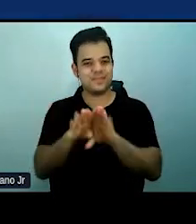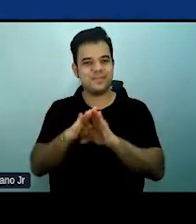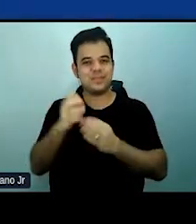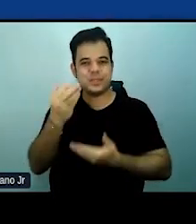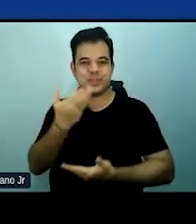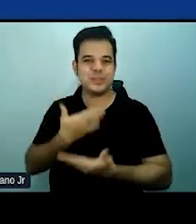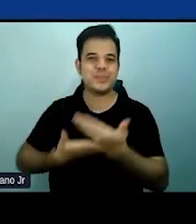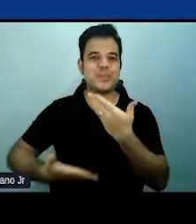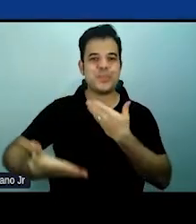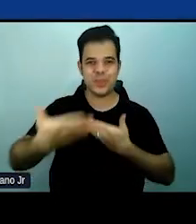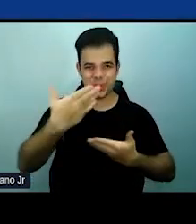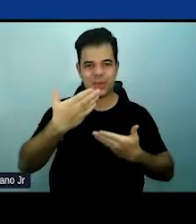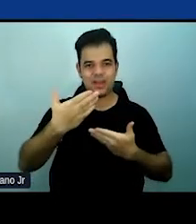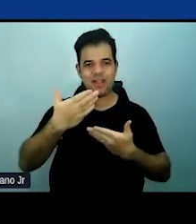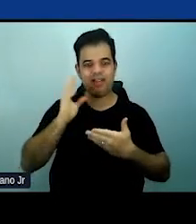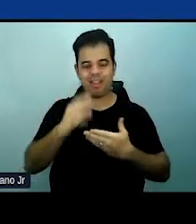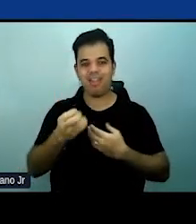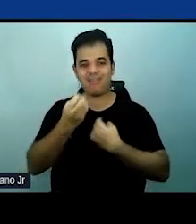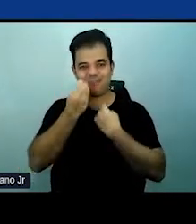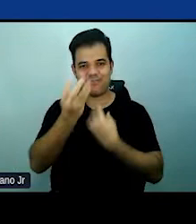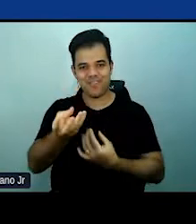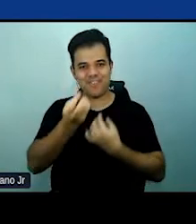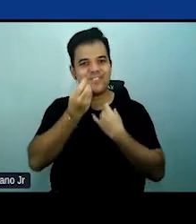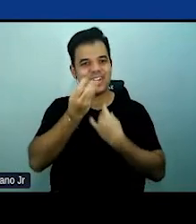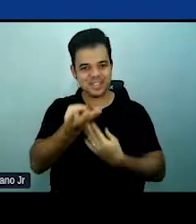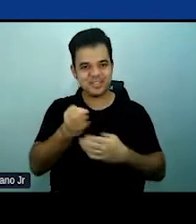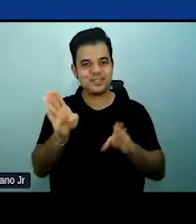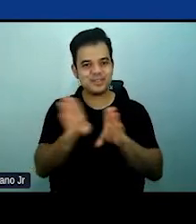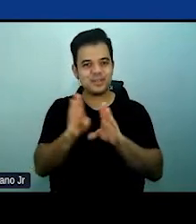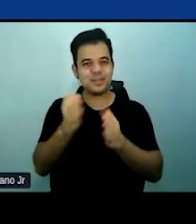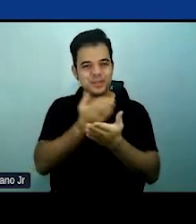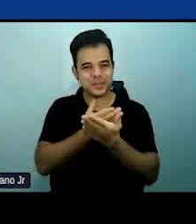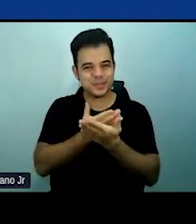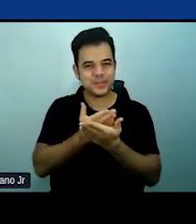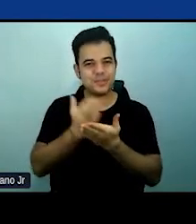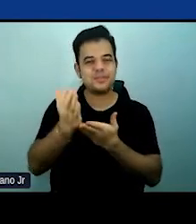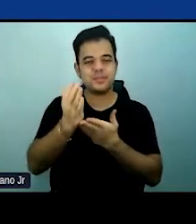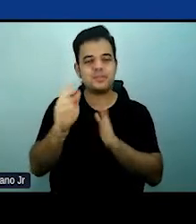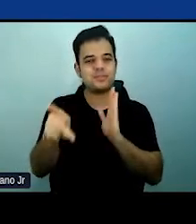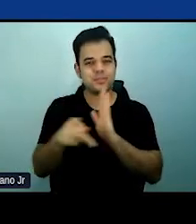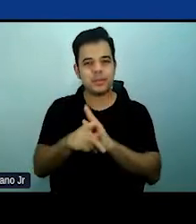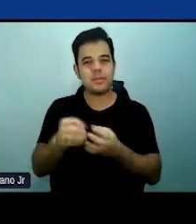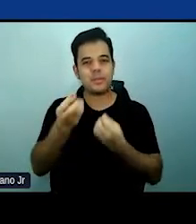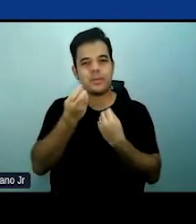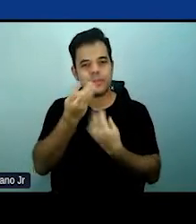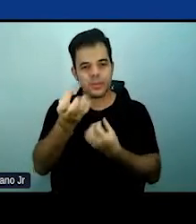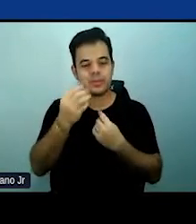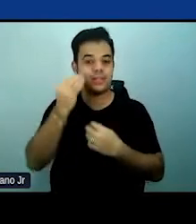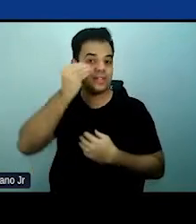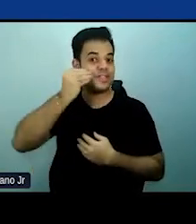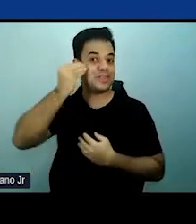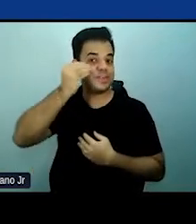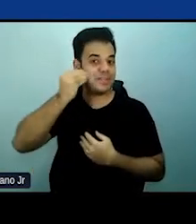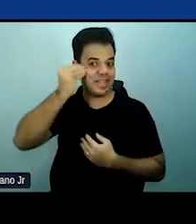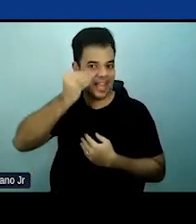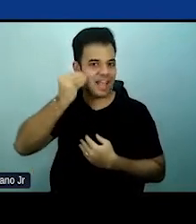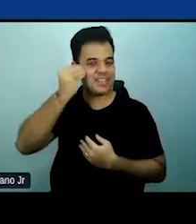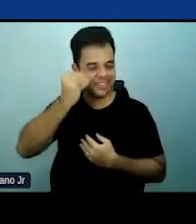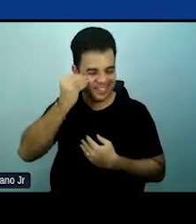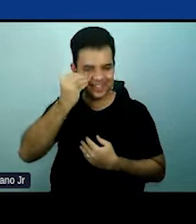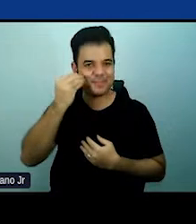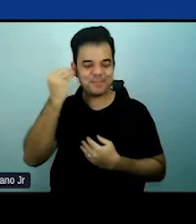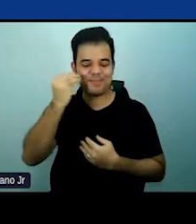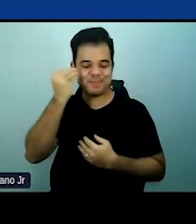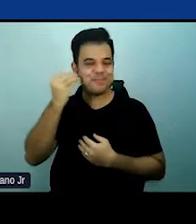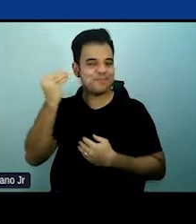trocar informações, então a gente vai começar a apresentação trazendo um pouco dessa questão da nossa experiência. A gente fala sempre, eu e